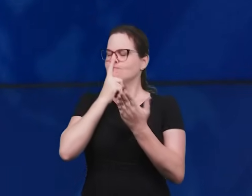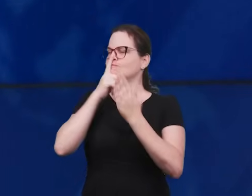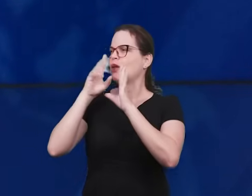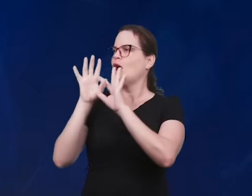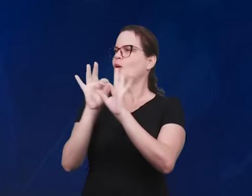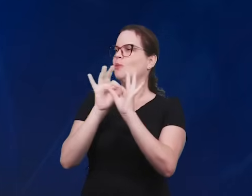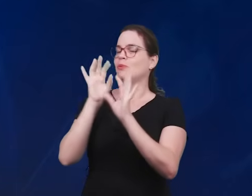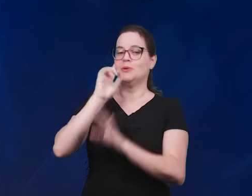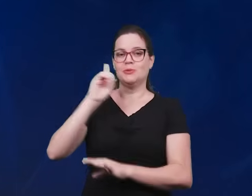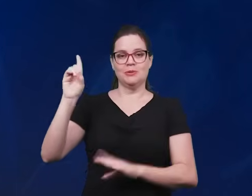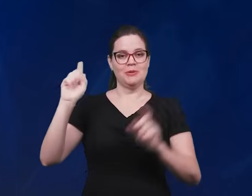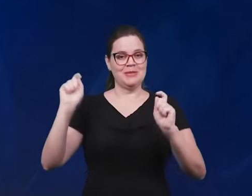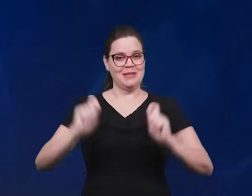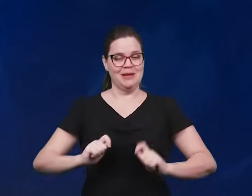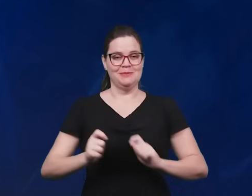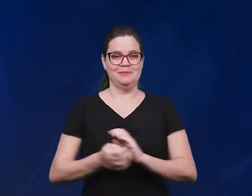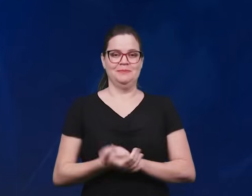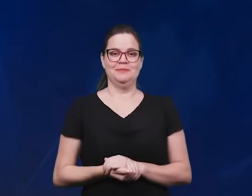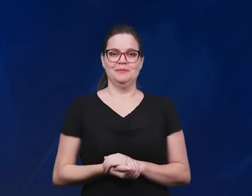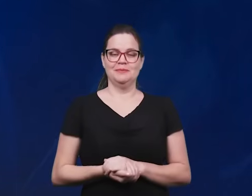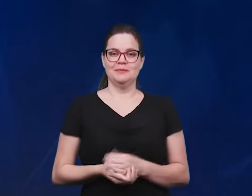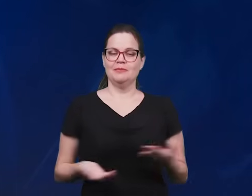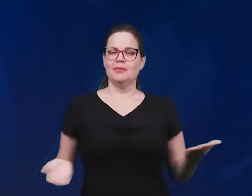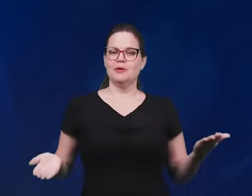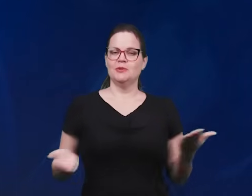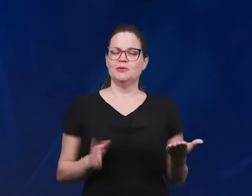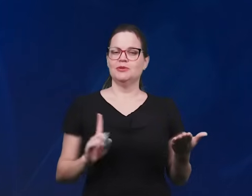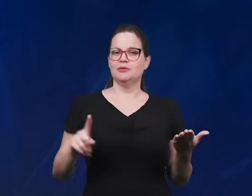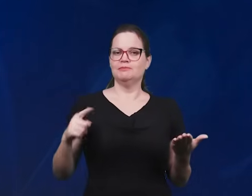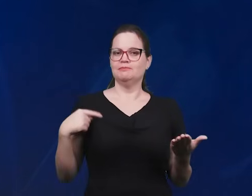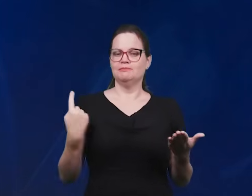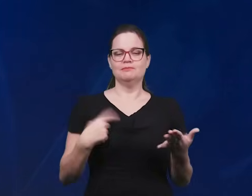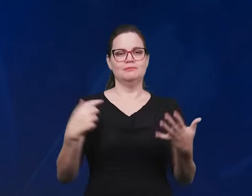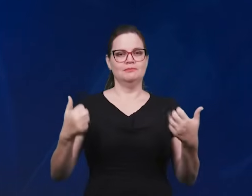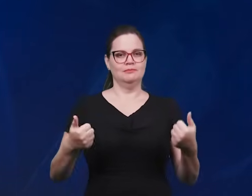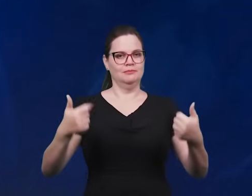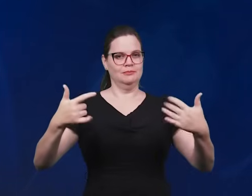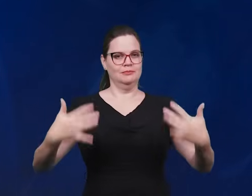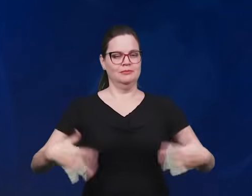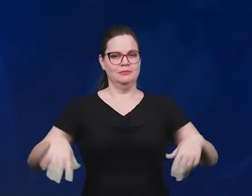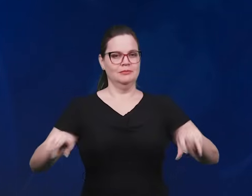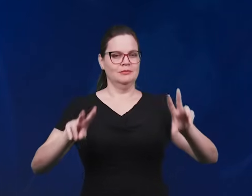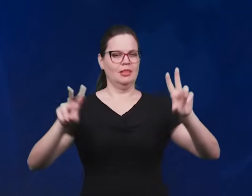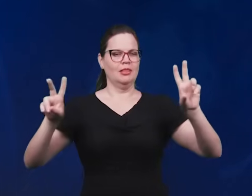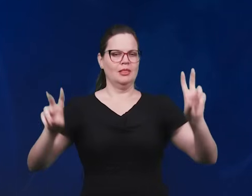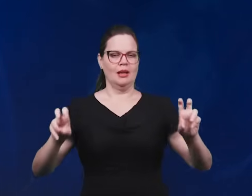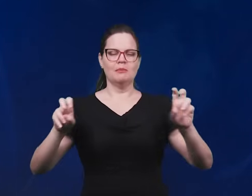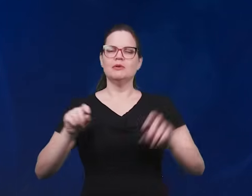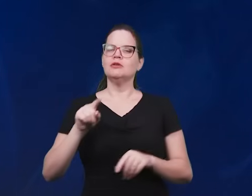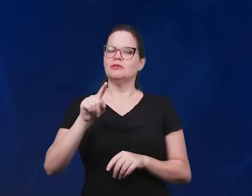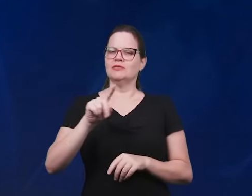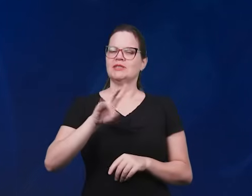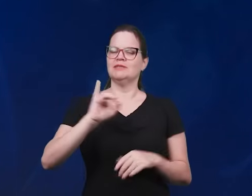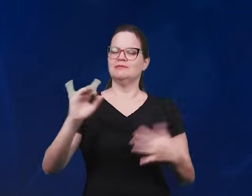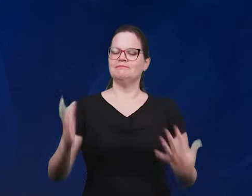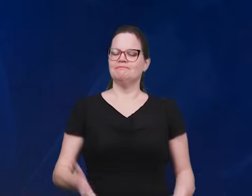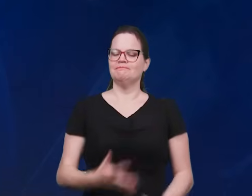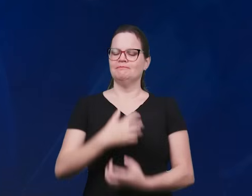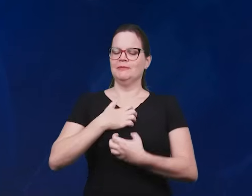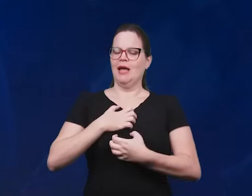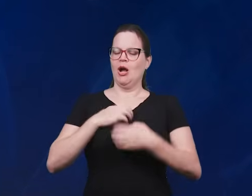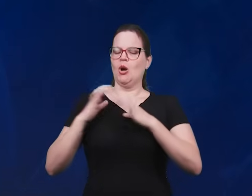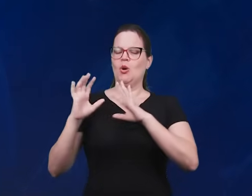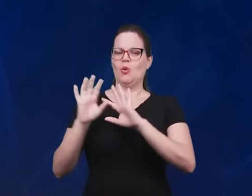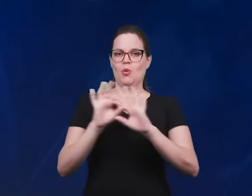Deus. Abordaremos hoje um tema que certamente aproximará mais de Deus todos os que desejam estar